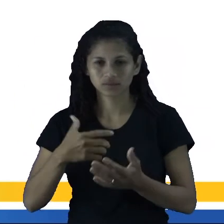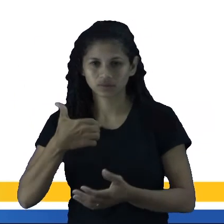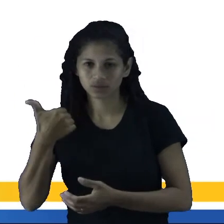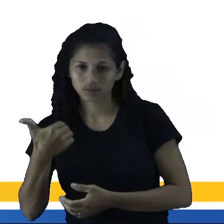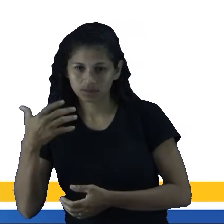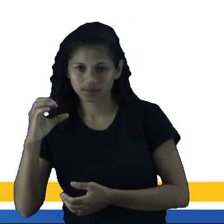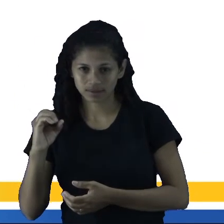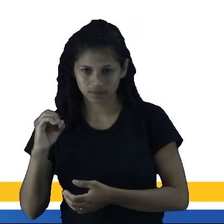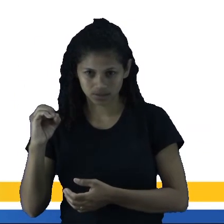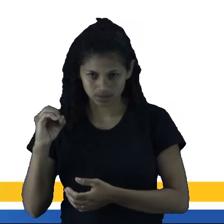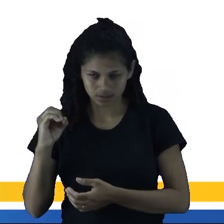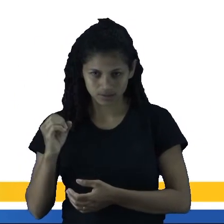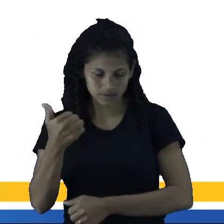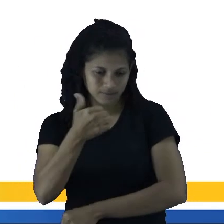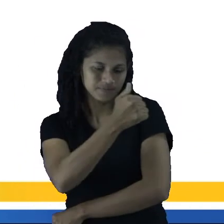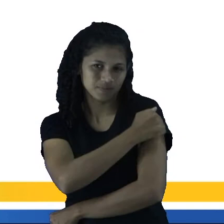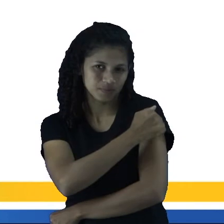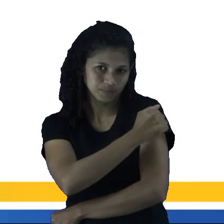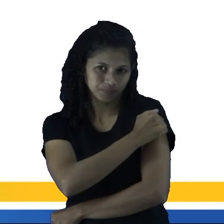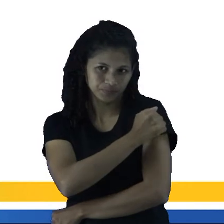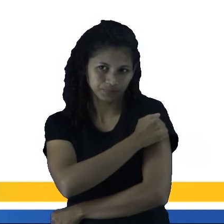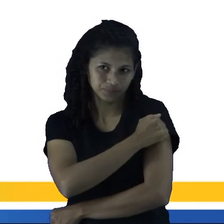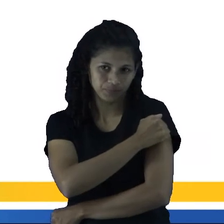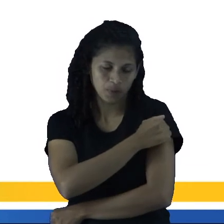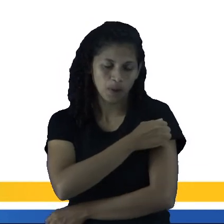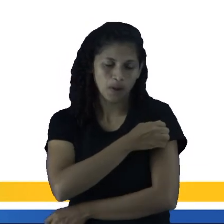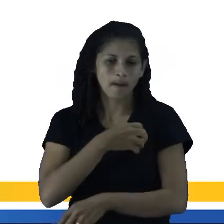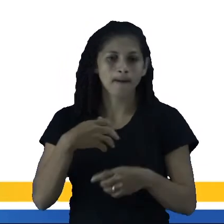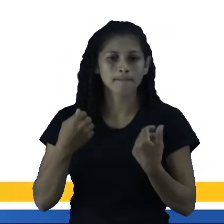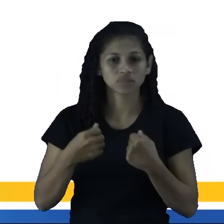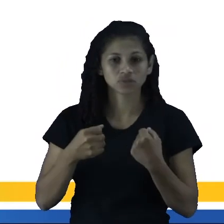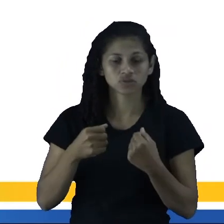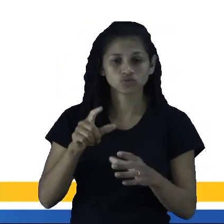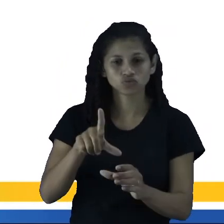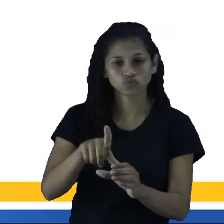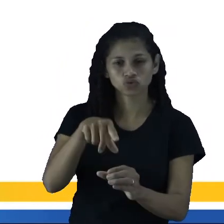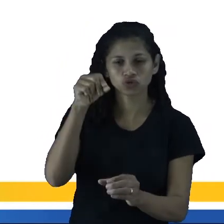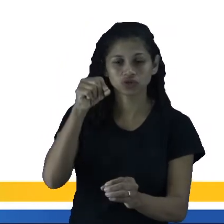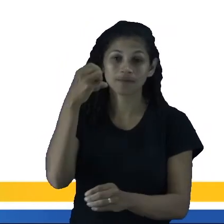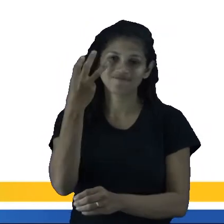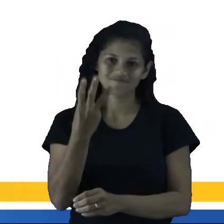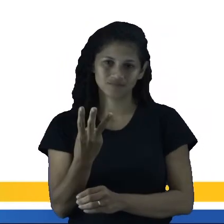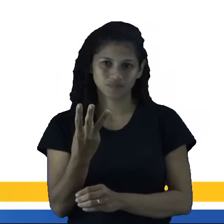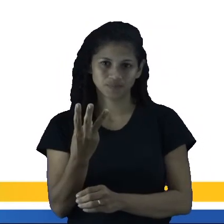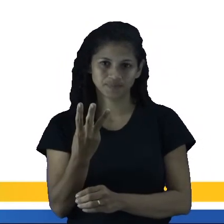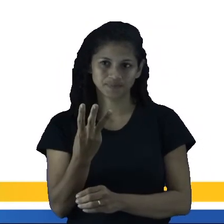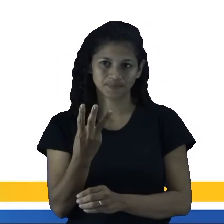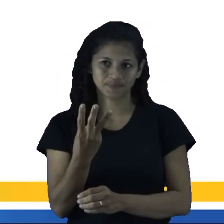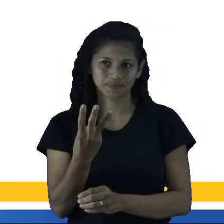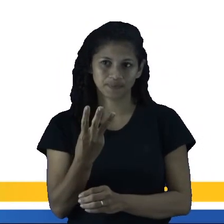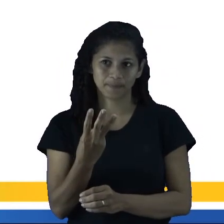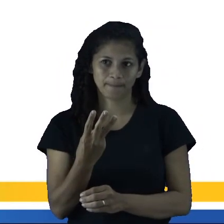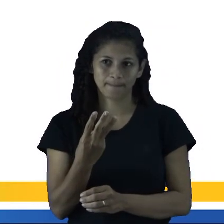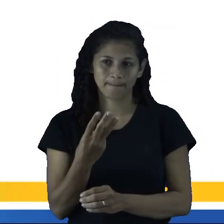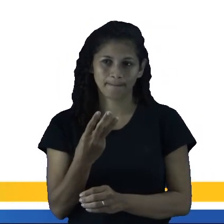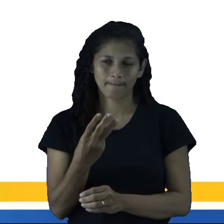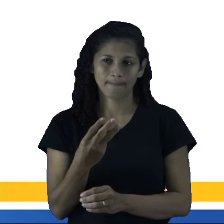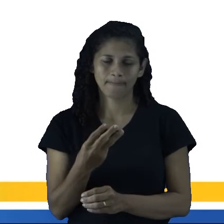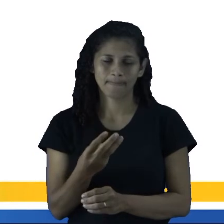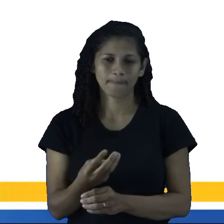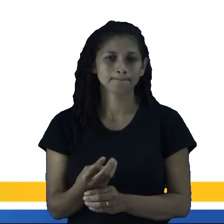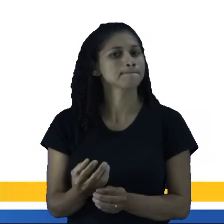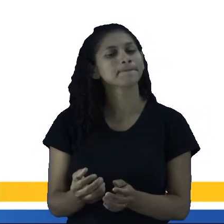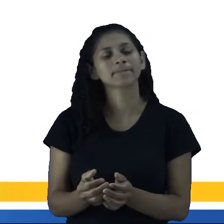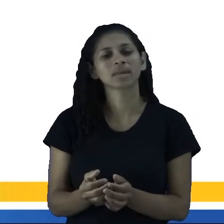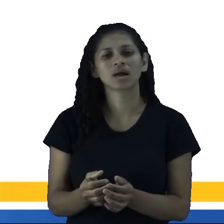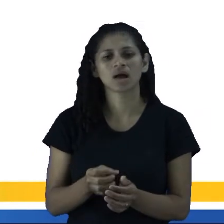tenho 10 alunos e eu vou sortear quantos ingressos? 3, certo? A ordem não é